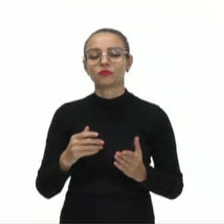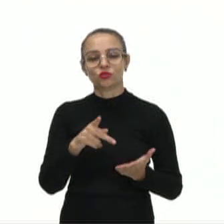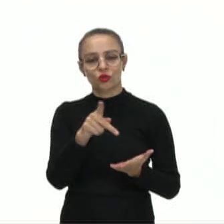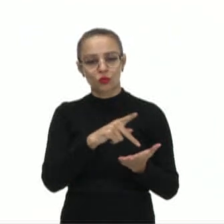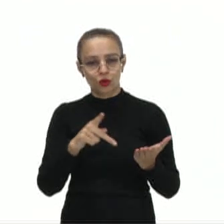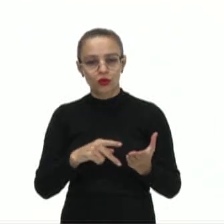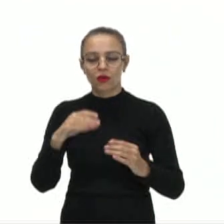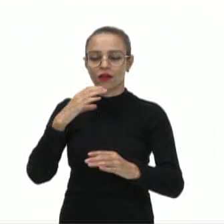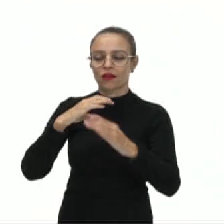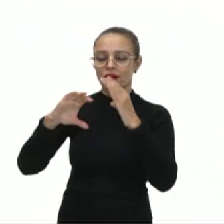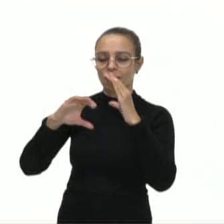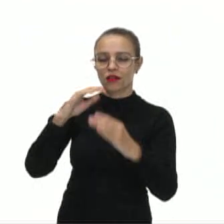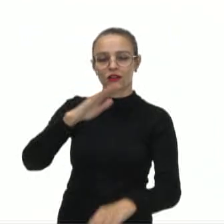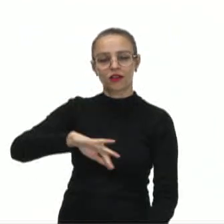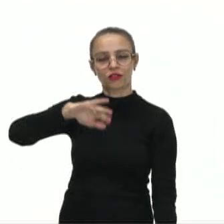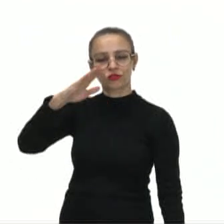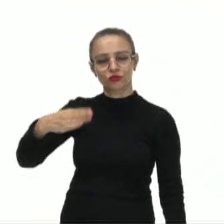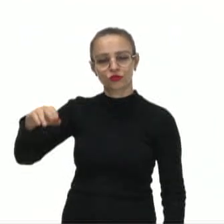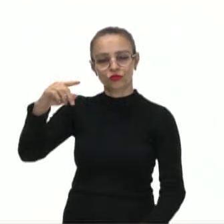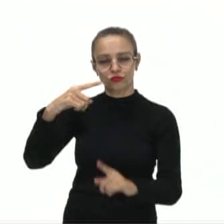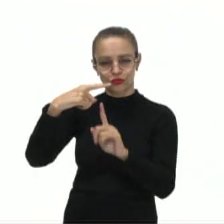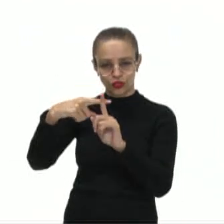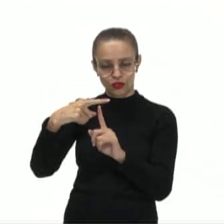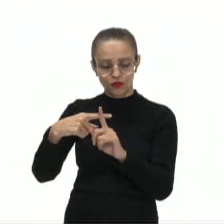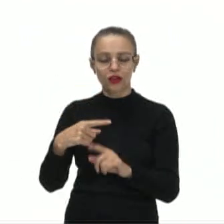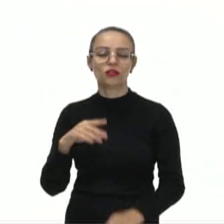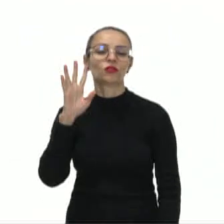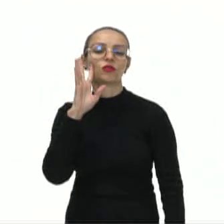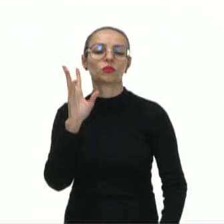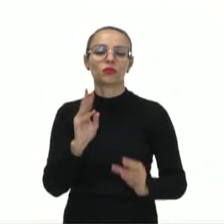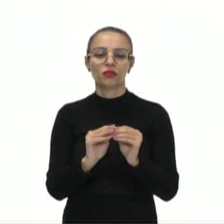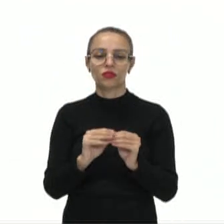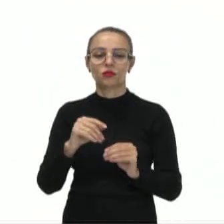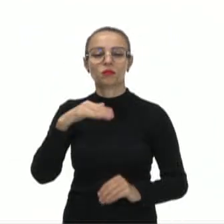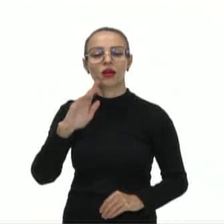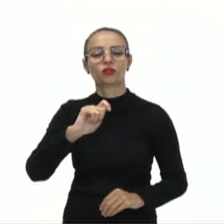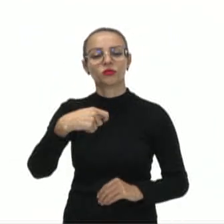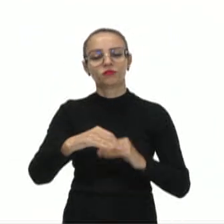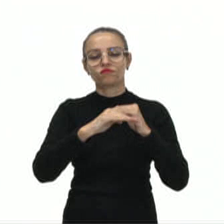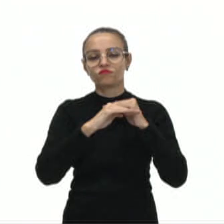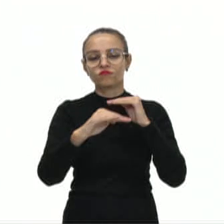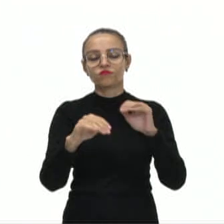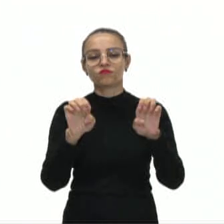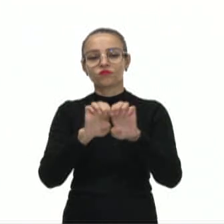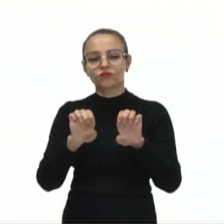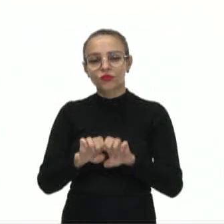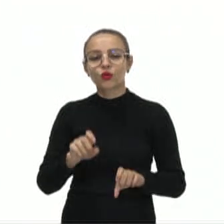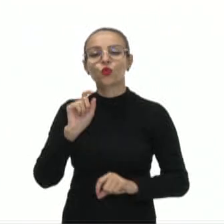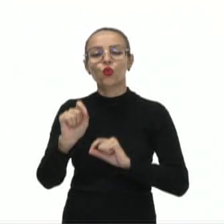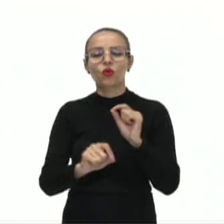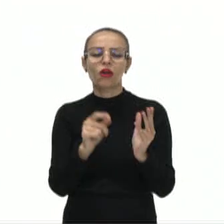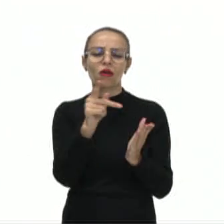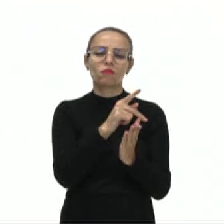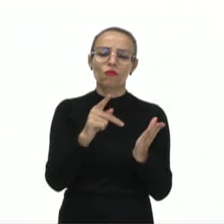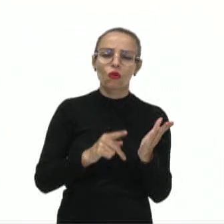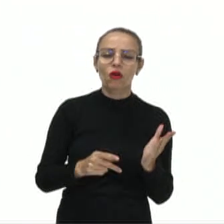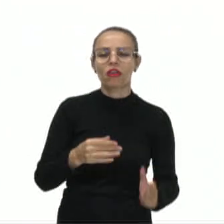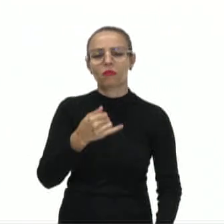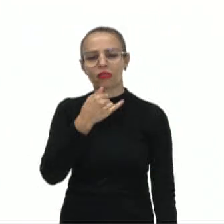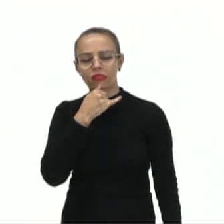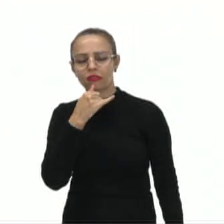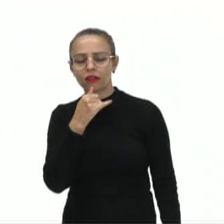Fagundes Varela, compreendemos um pouco mais sobre as formas fixas. Então, elegia, soneto,